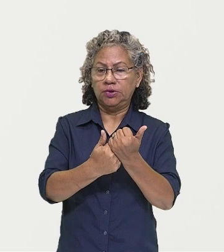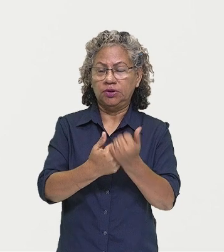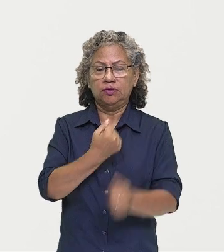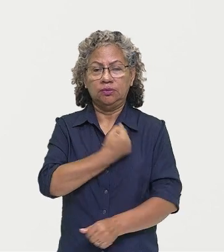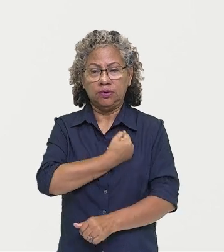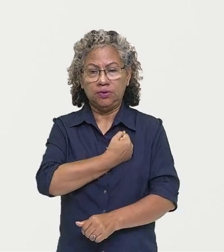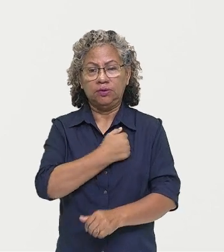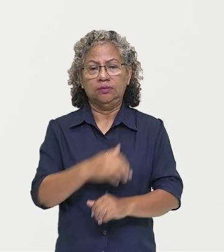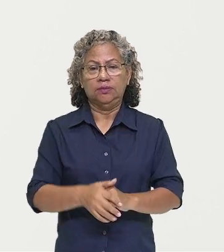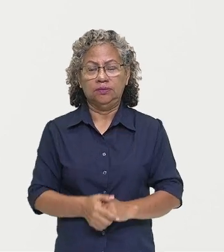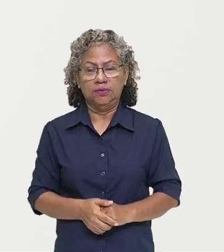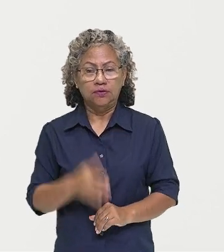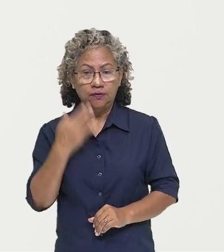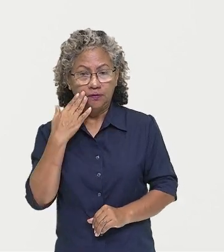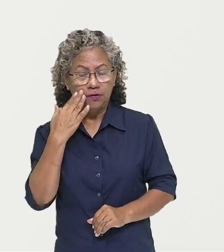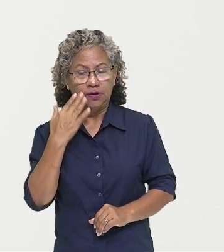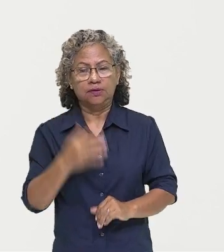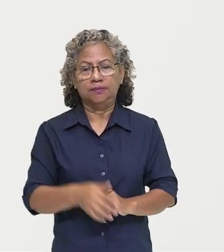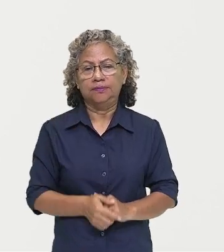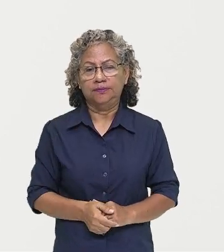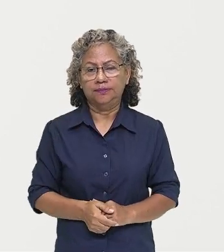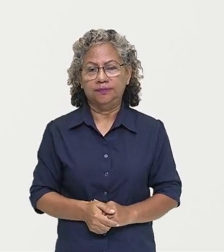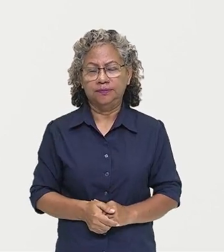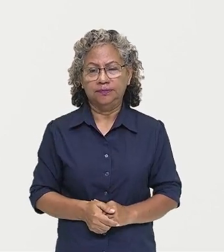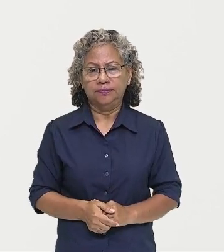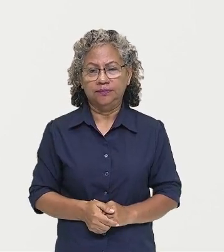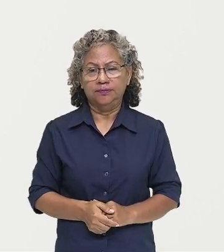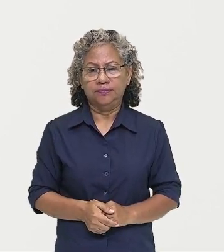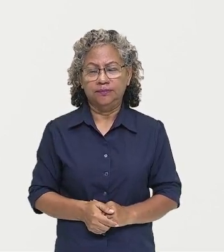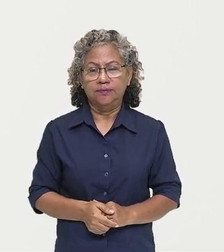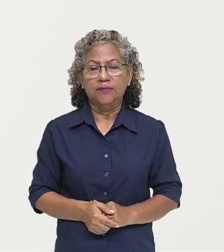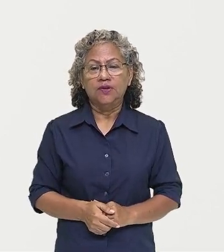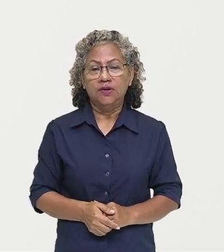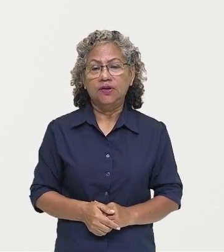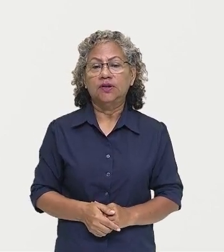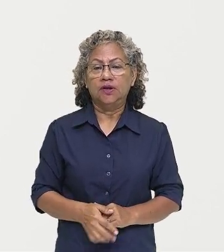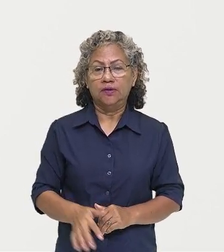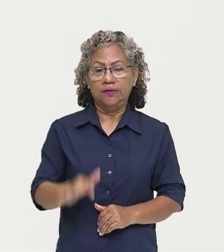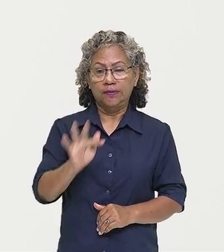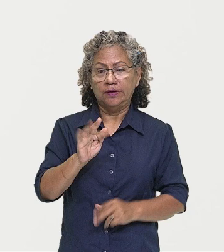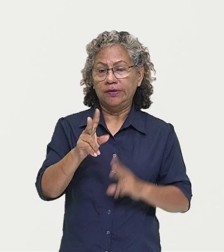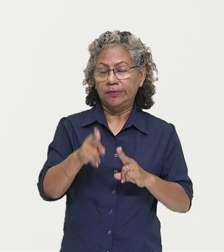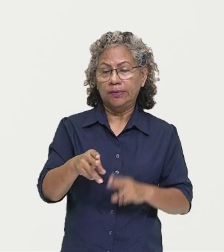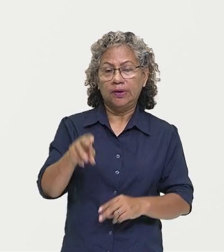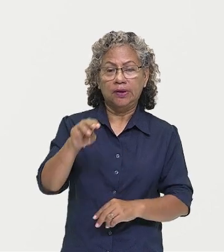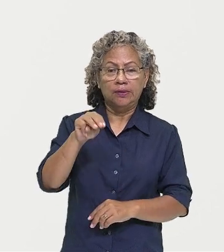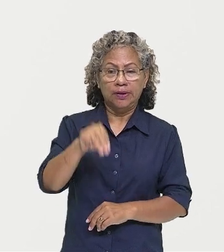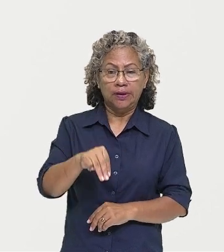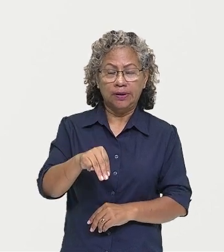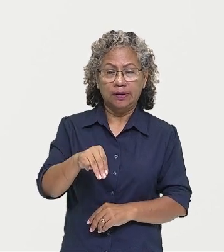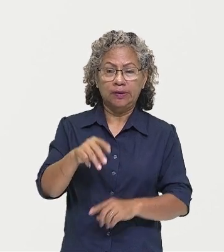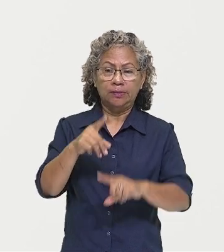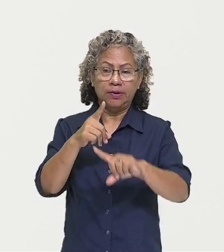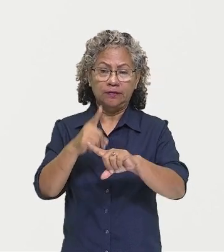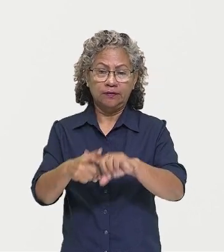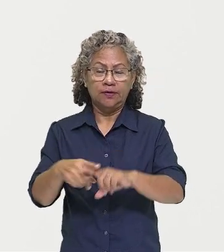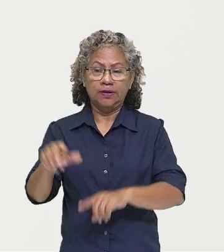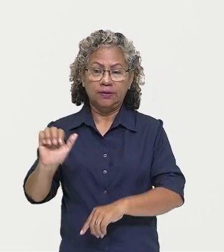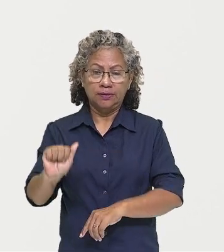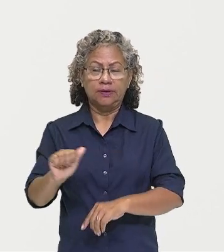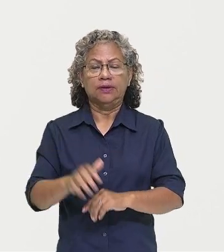na grandeza escalar. Força vai ser igual a massa vezes a aceleração. Aí eu